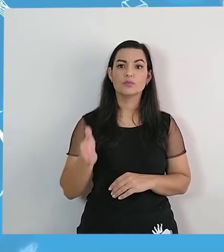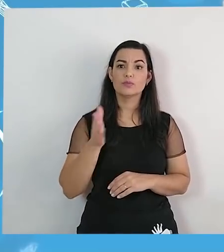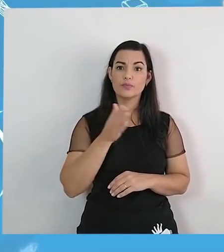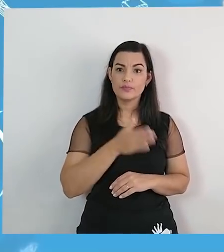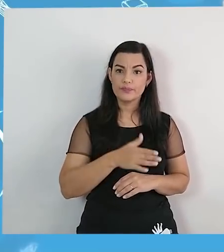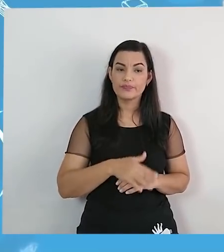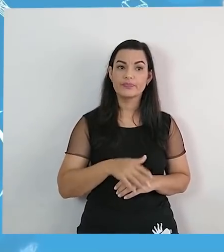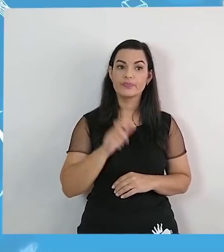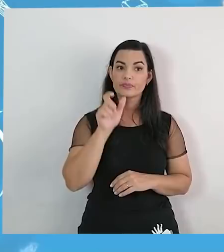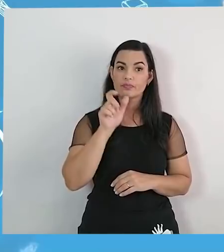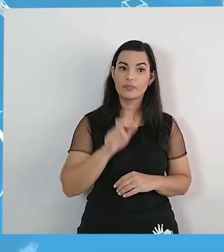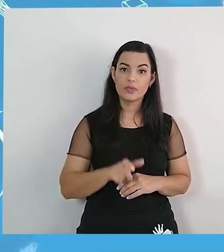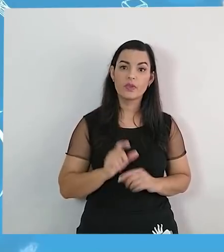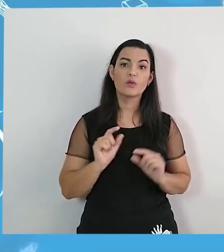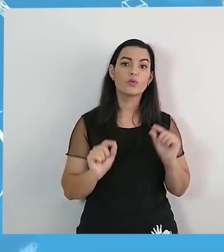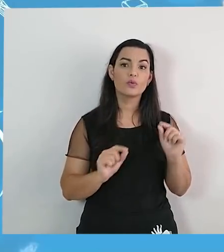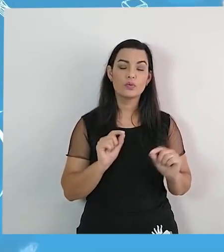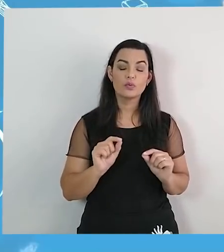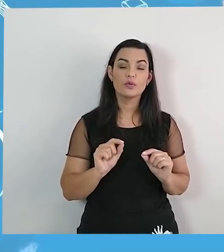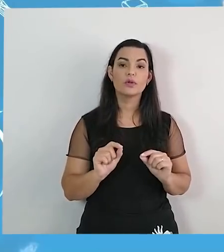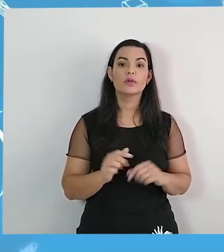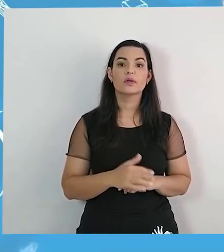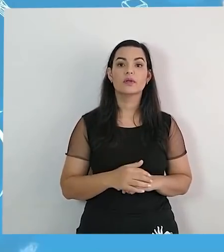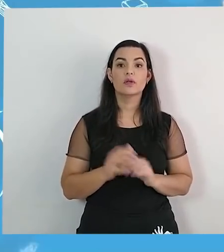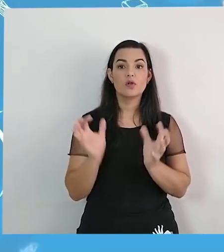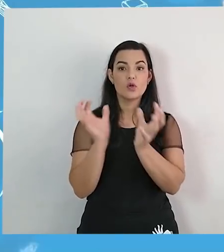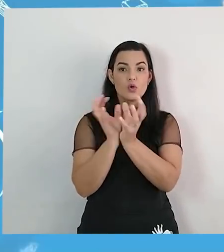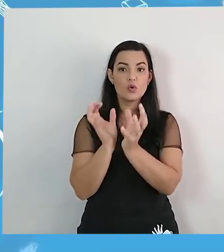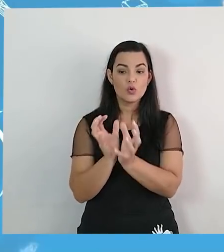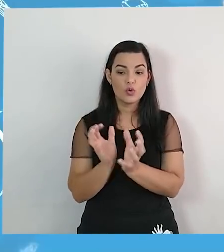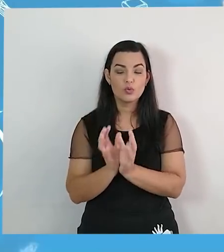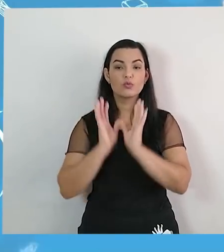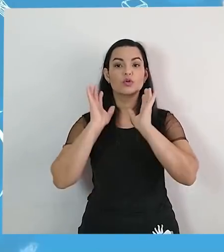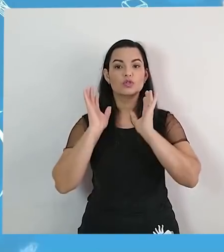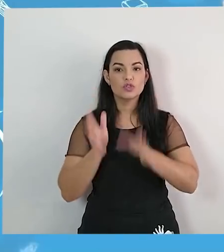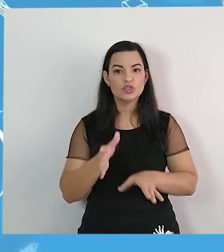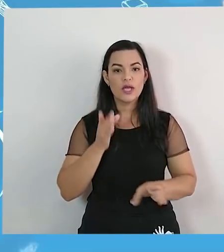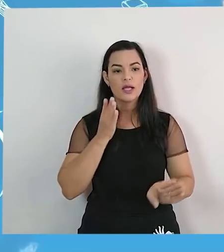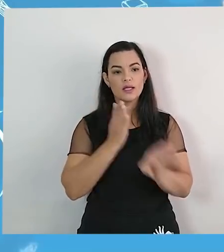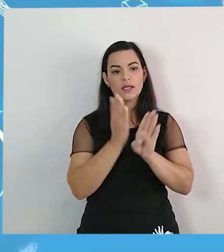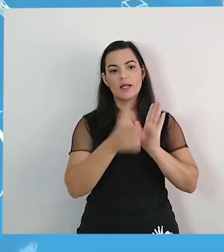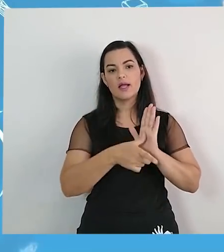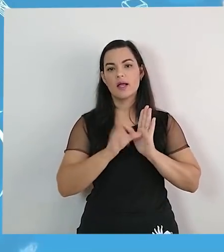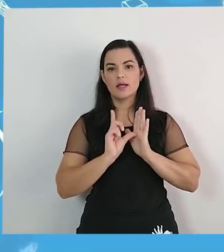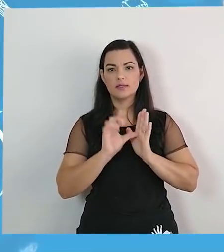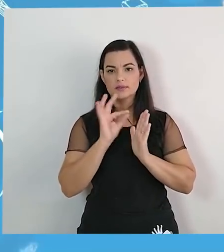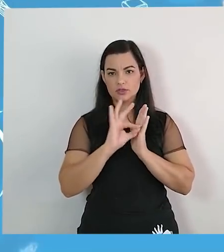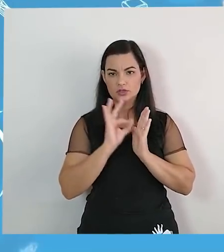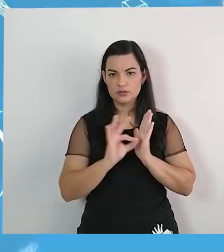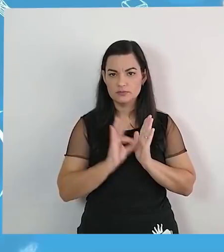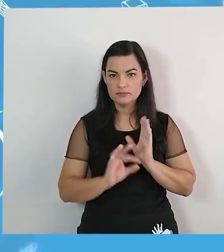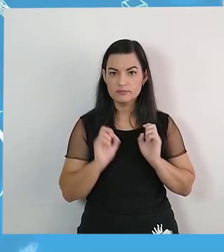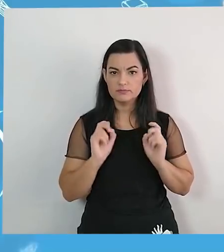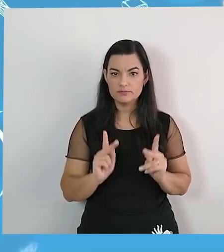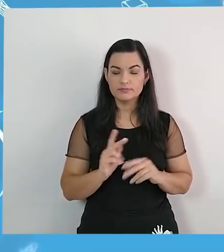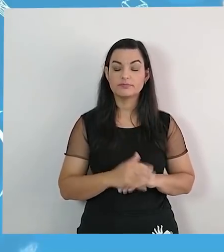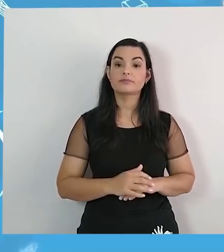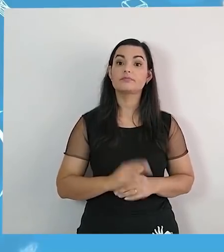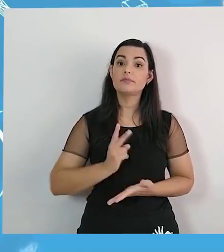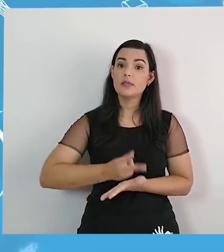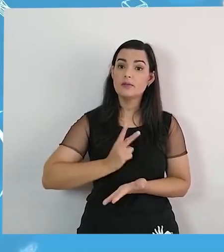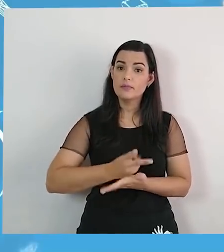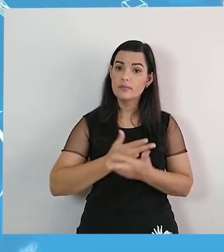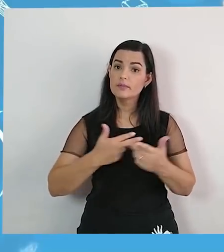outro lado aqui, as espécies que já foram descritas. A mesma coisa